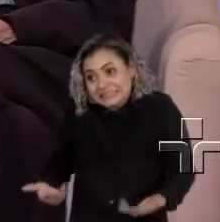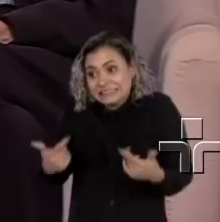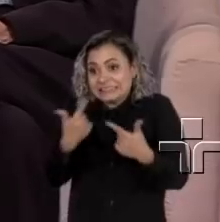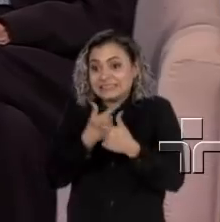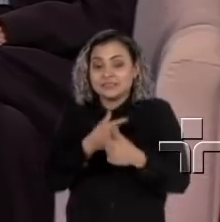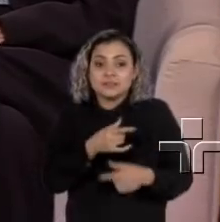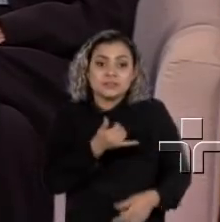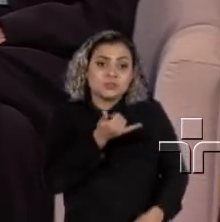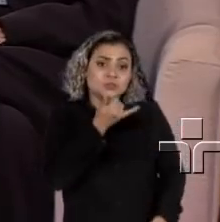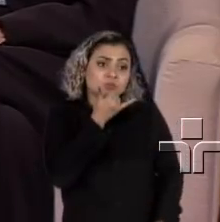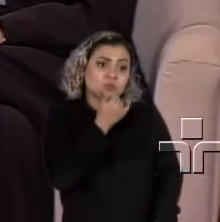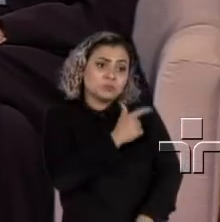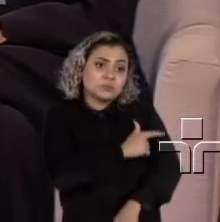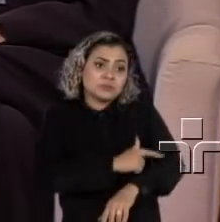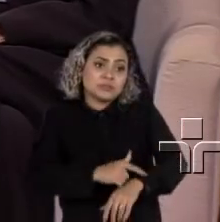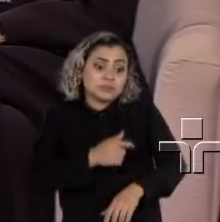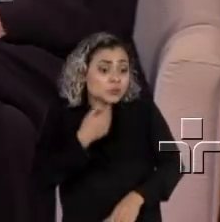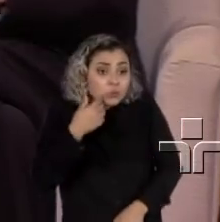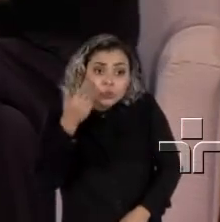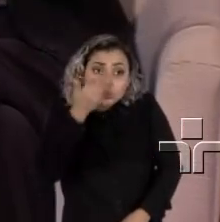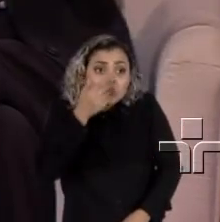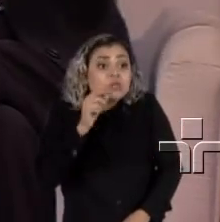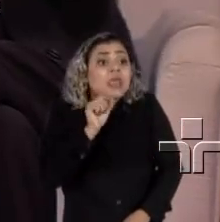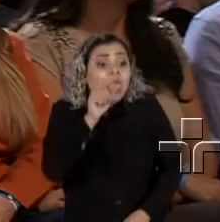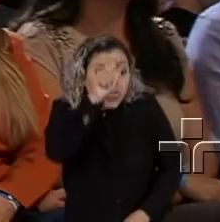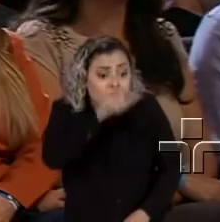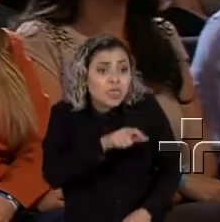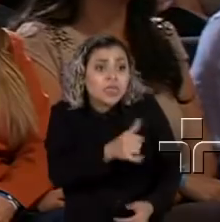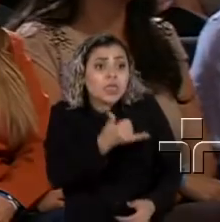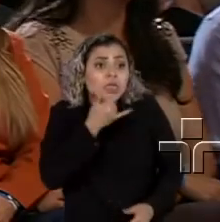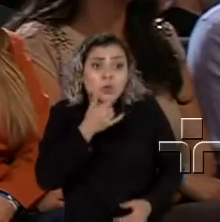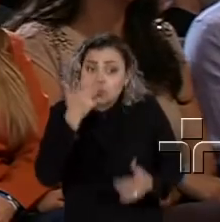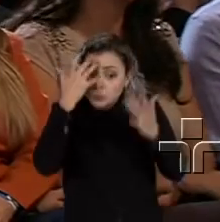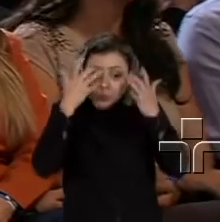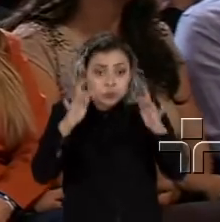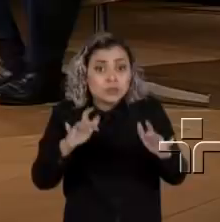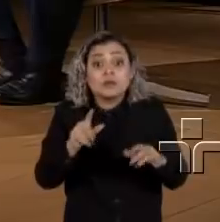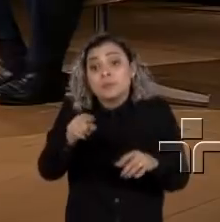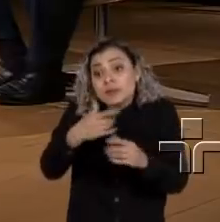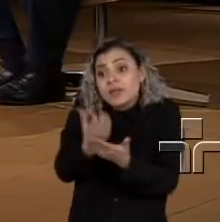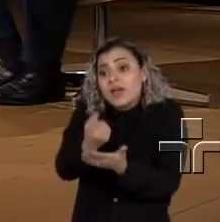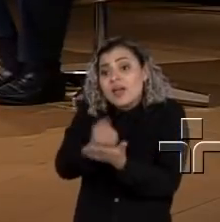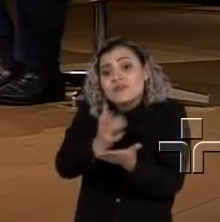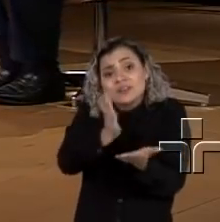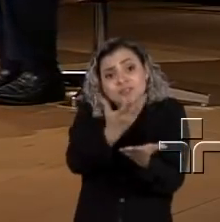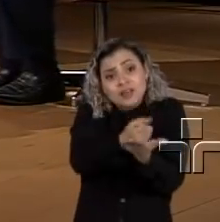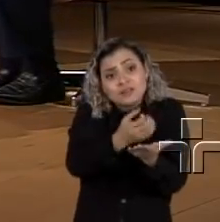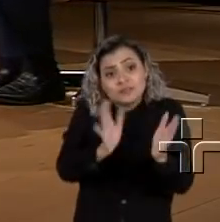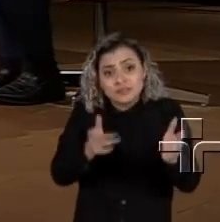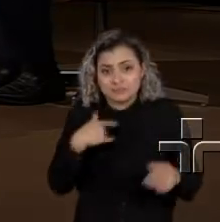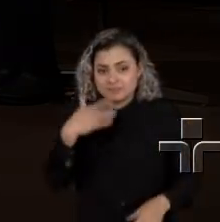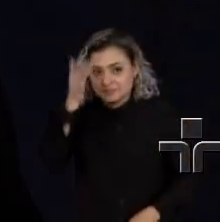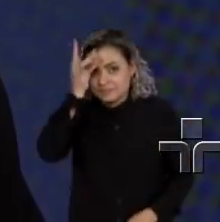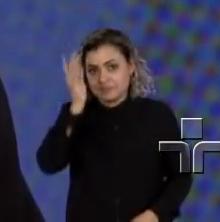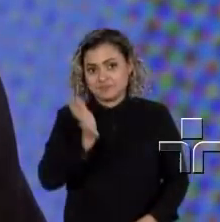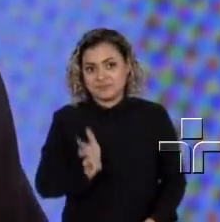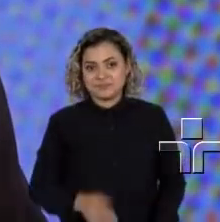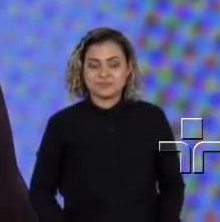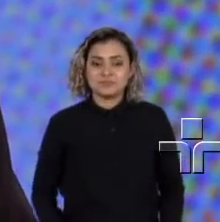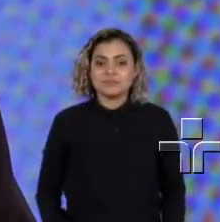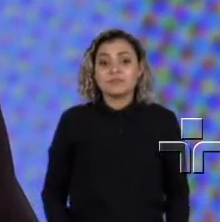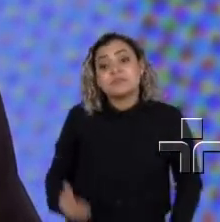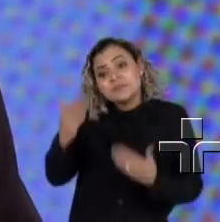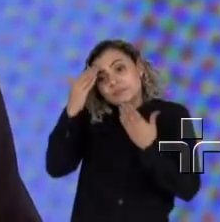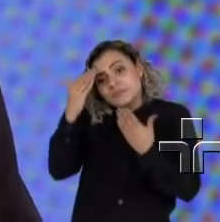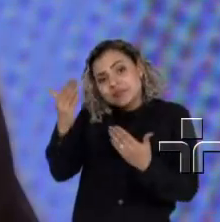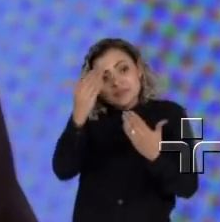Mas que grosseria, eu nem vi quem era. Mas está gravado aí, Tarcísio. Com certeza. Muito obrigada